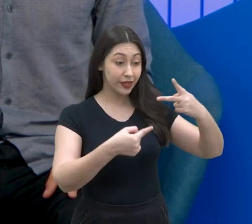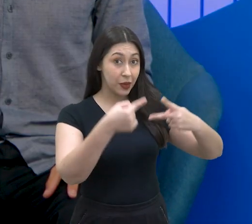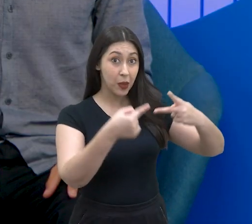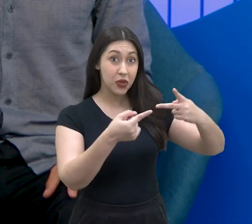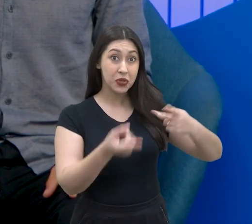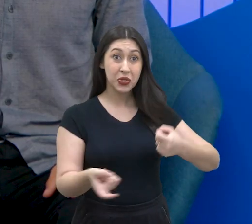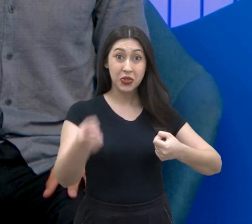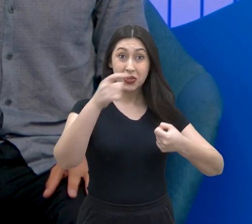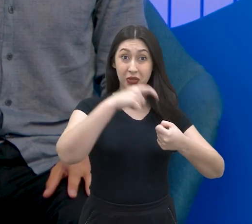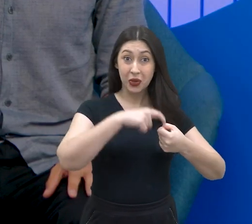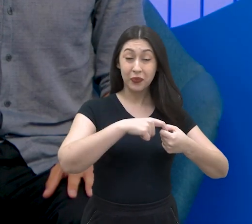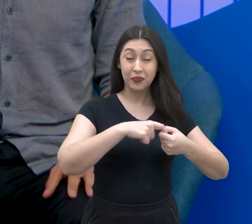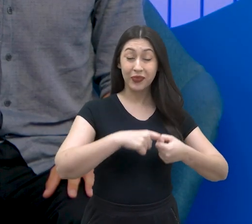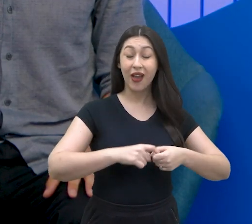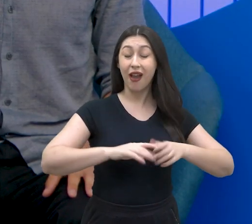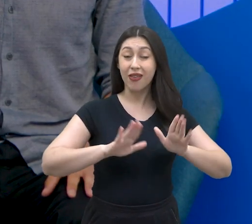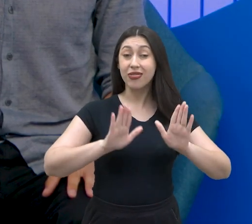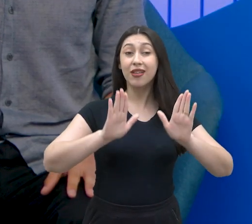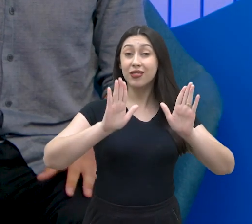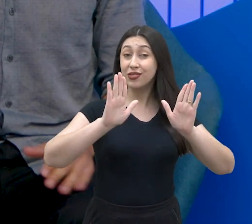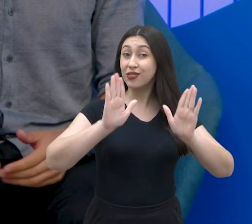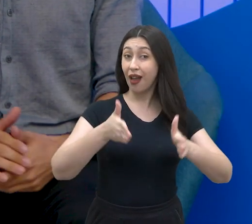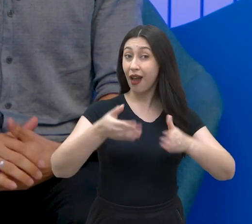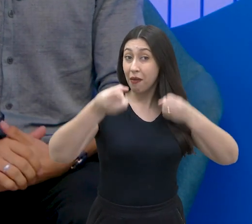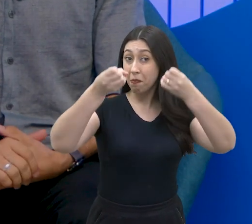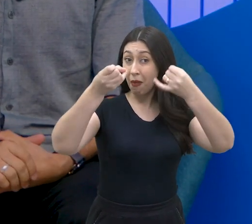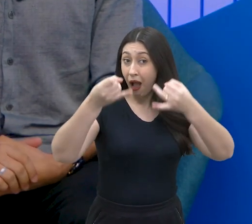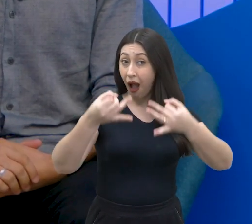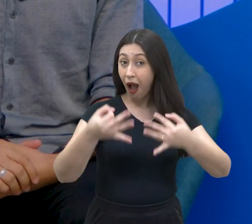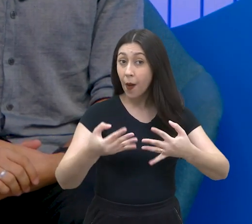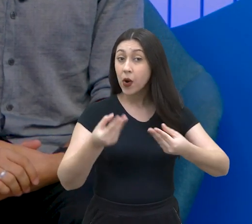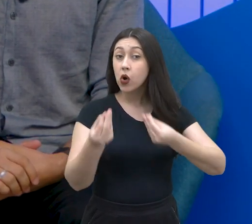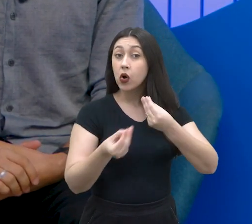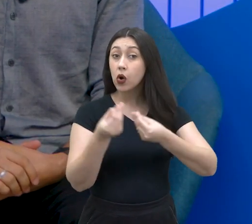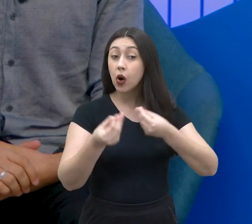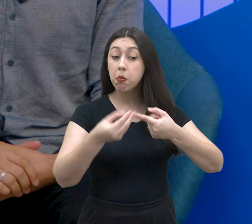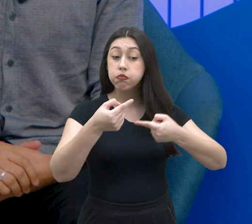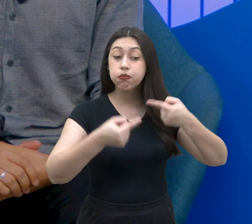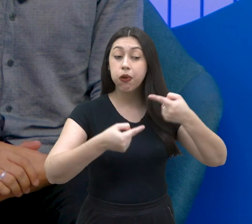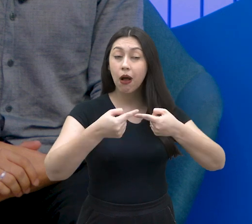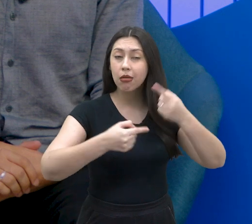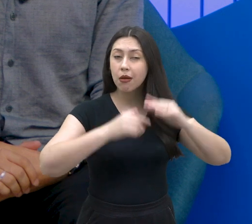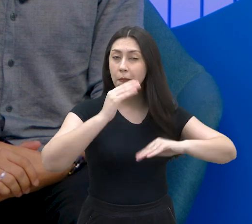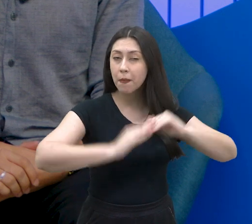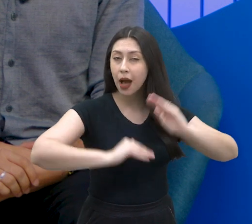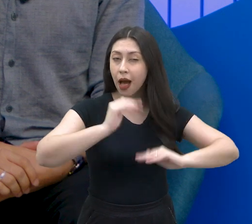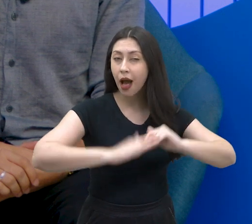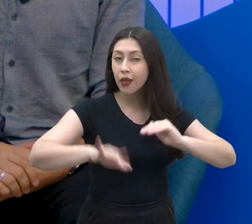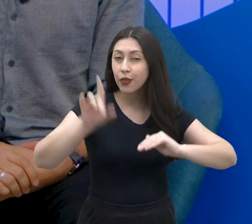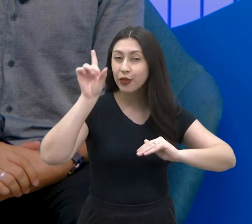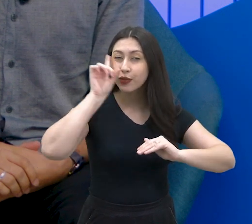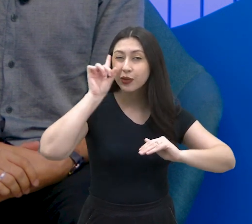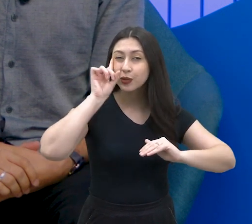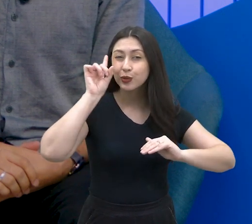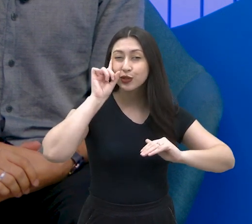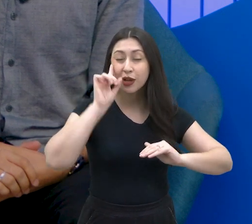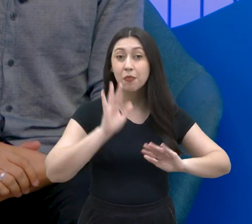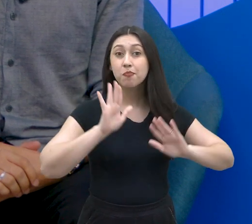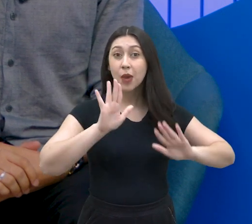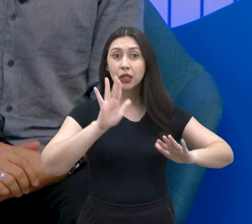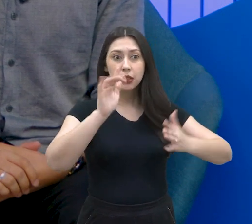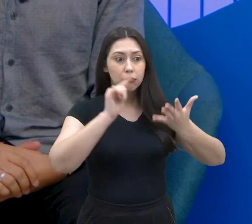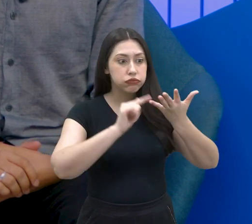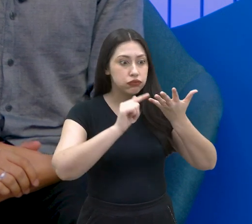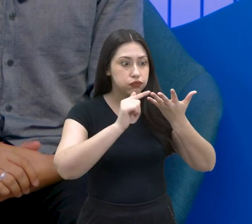Sobre política de volta, nós já falamos um pouco da política aplicada ao nosso dia a dia, mas esse é um assunto com